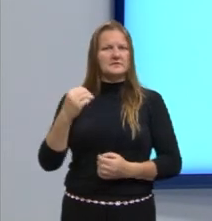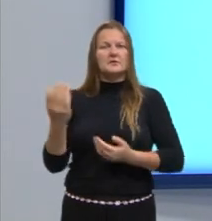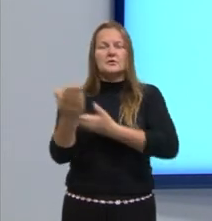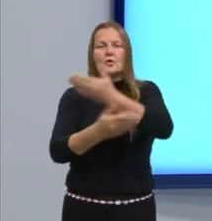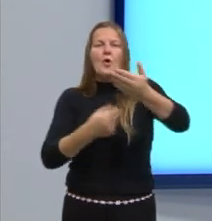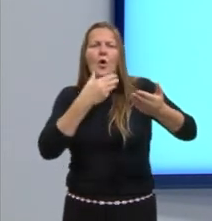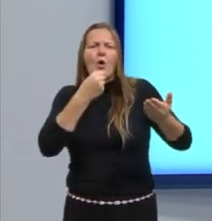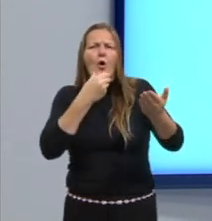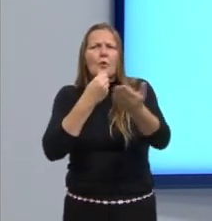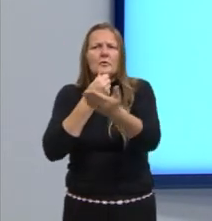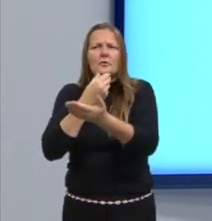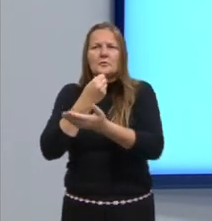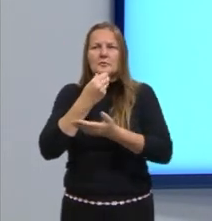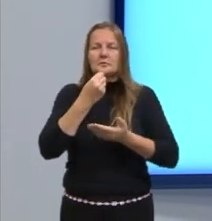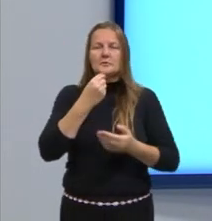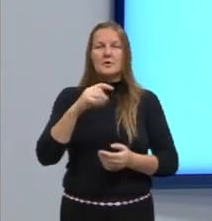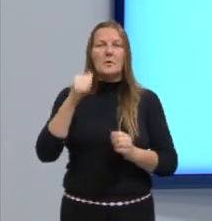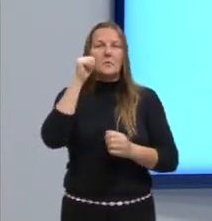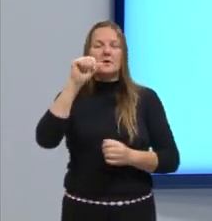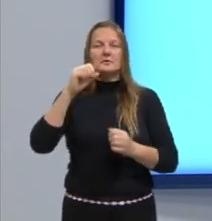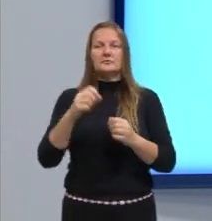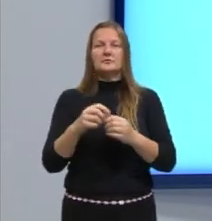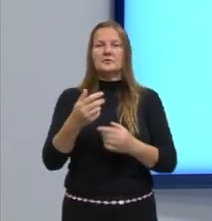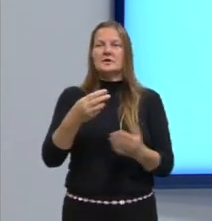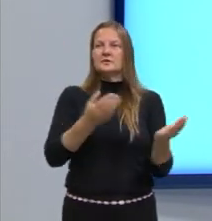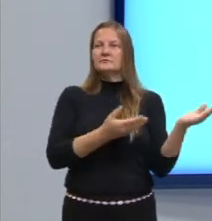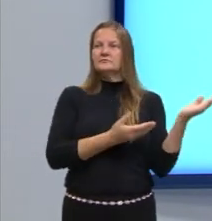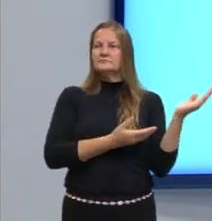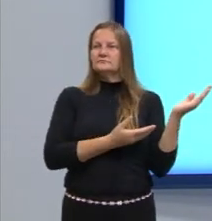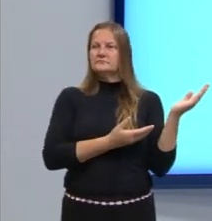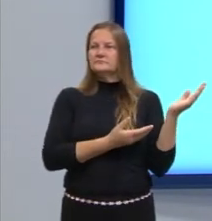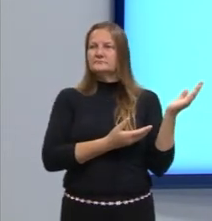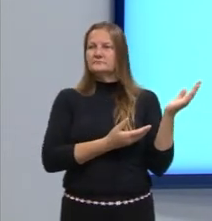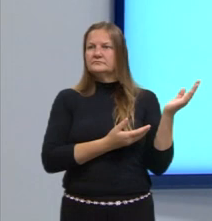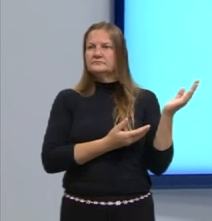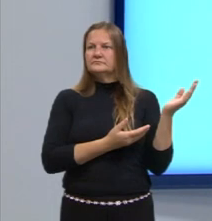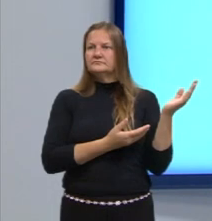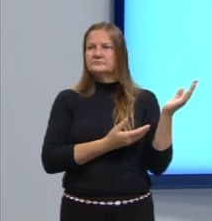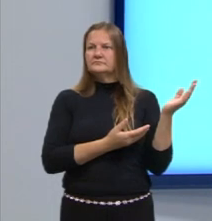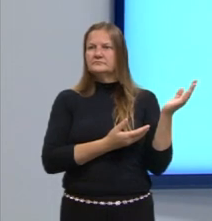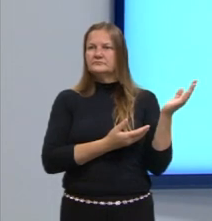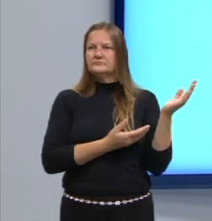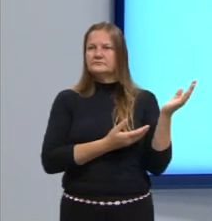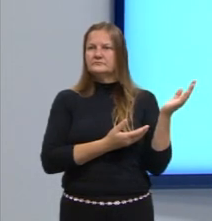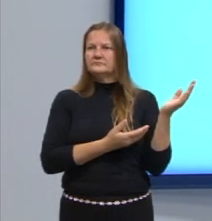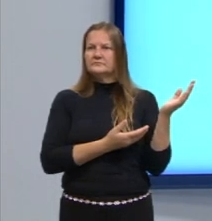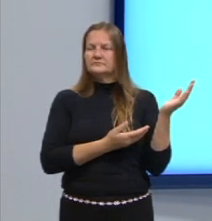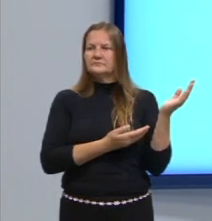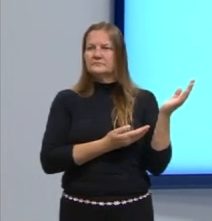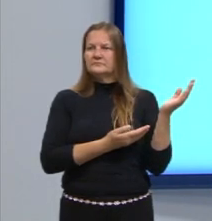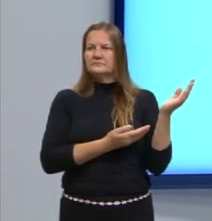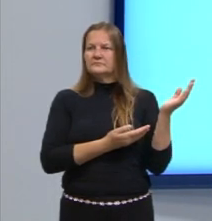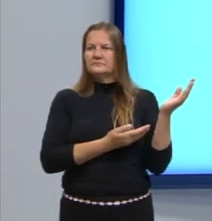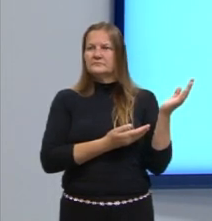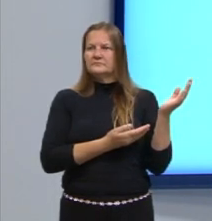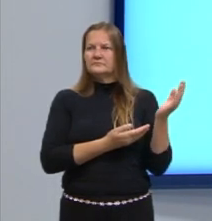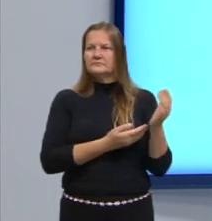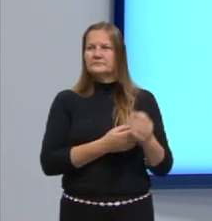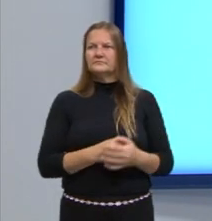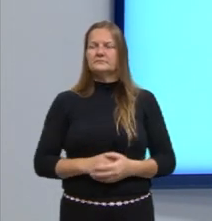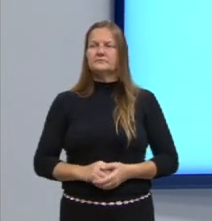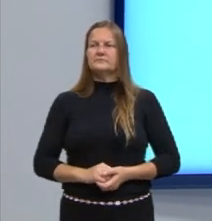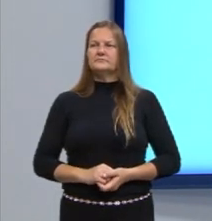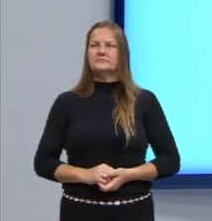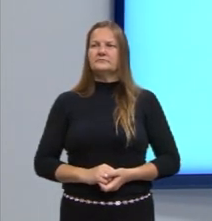tantos homens que a gente tá vendo o News board a gente já falou sobre ele uma aula